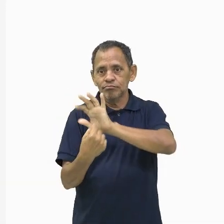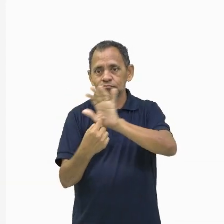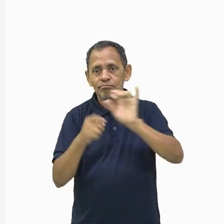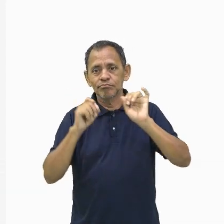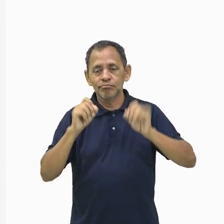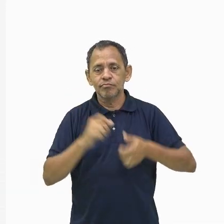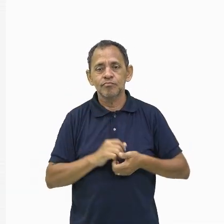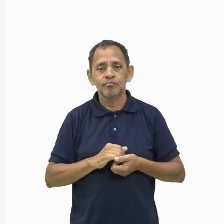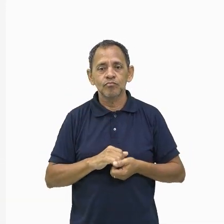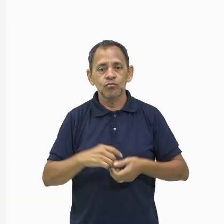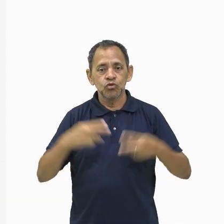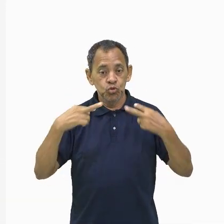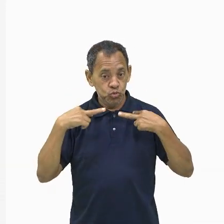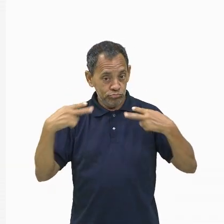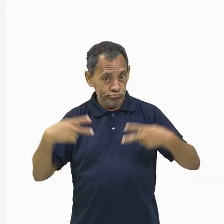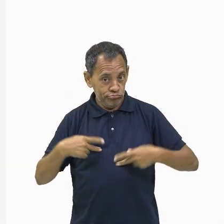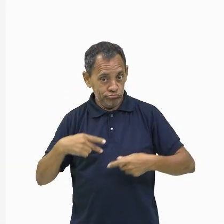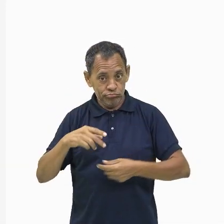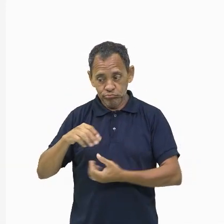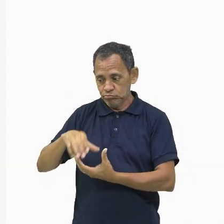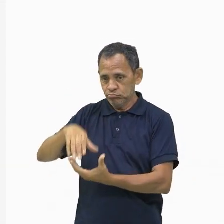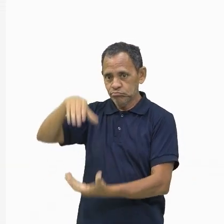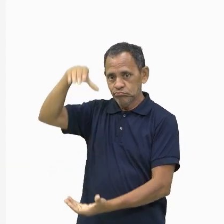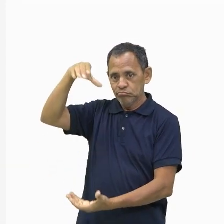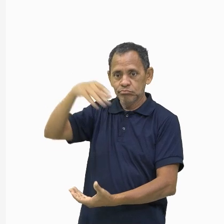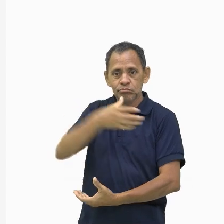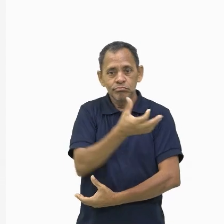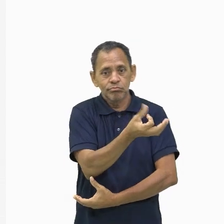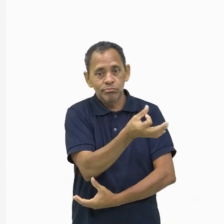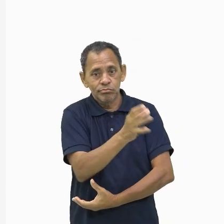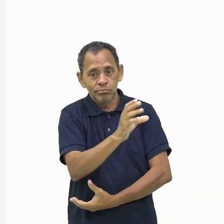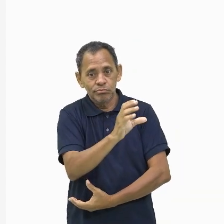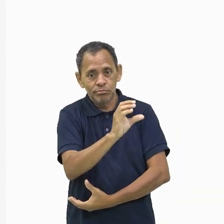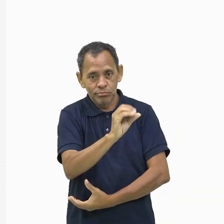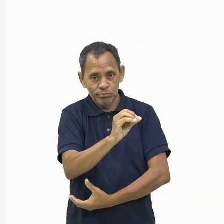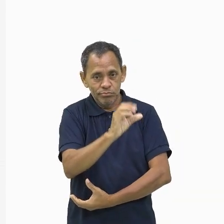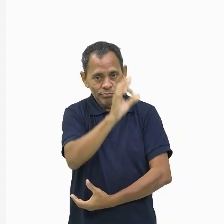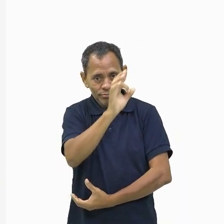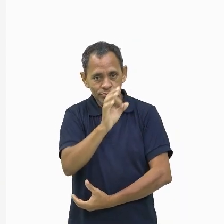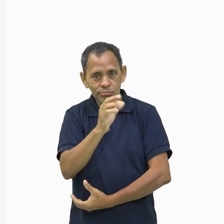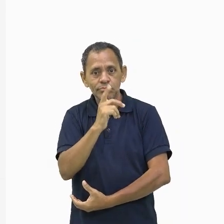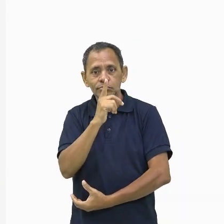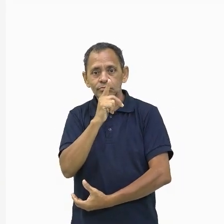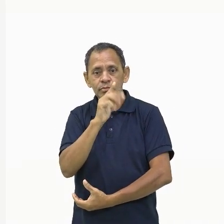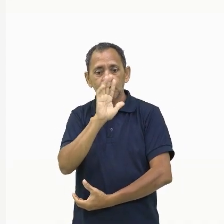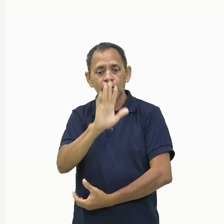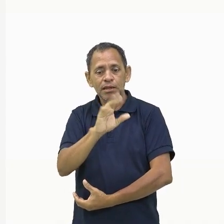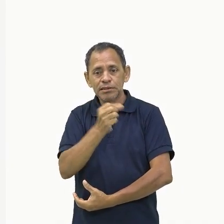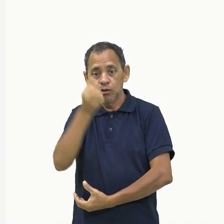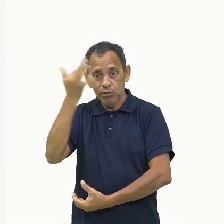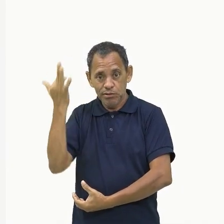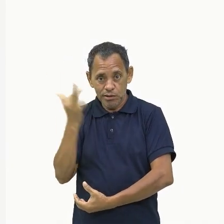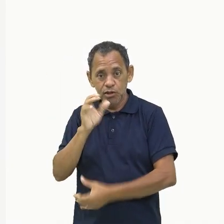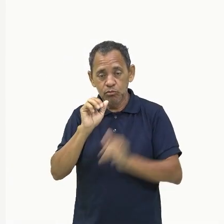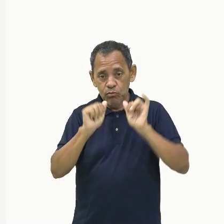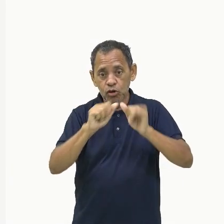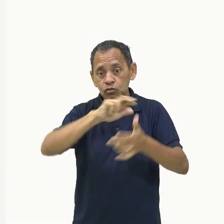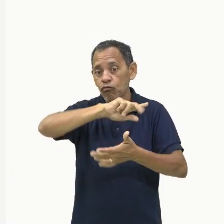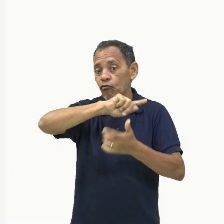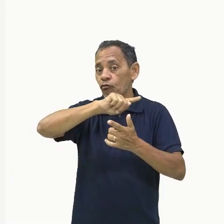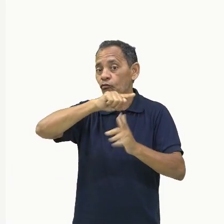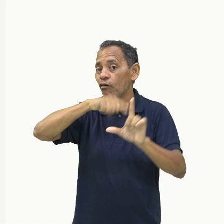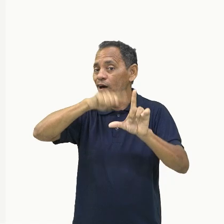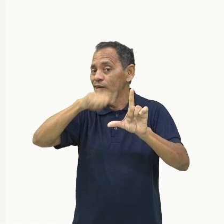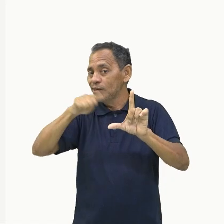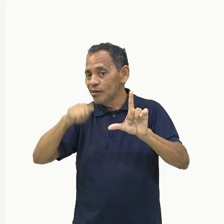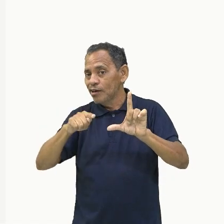ser humano adulto, ele tem cerca de 60% de água, mas essa quantidade, ela pode variar de acordo com